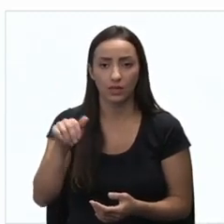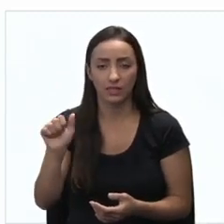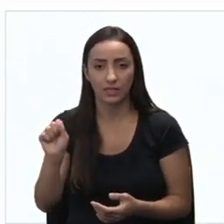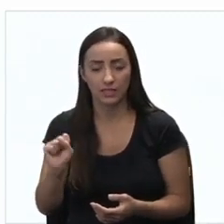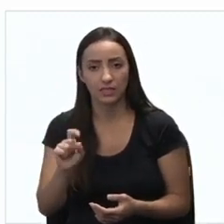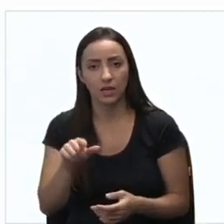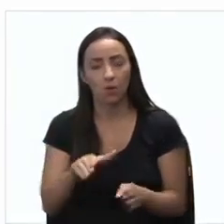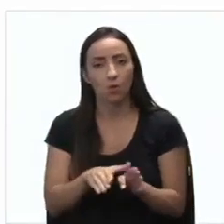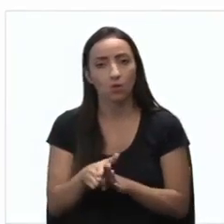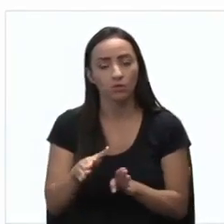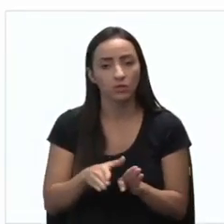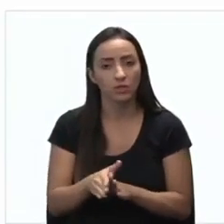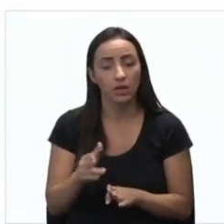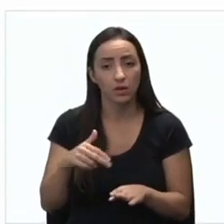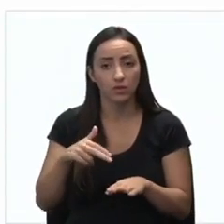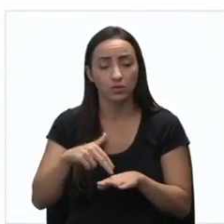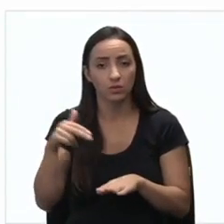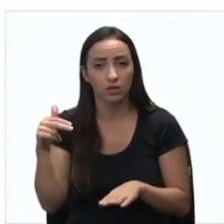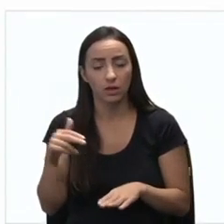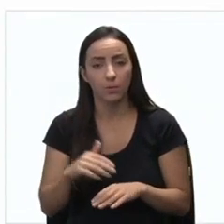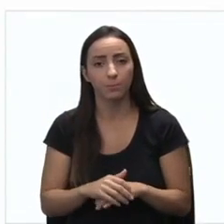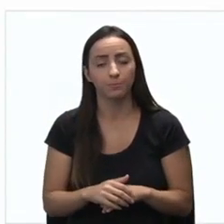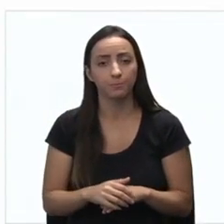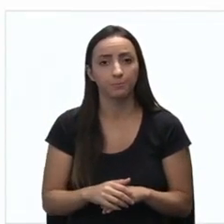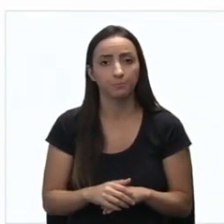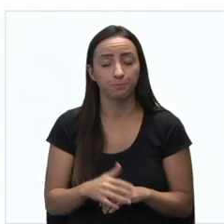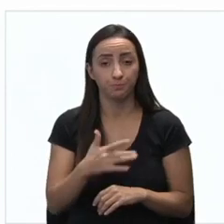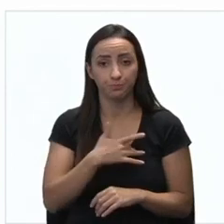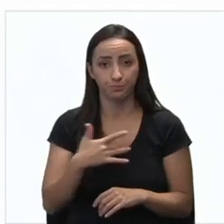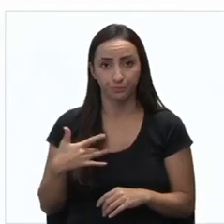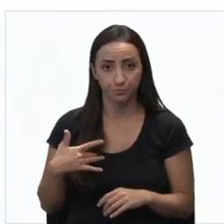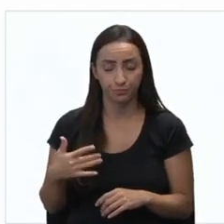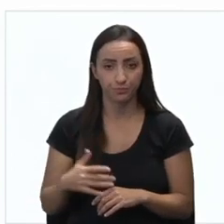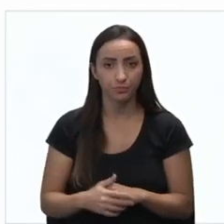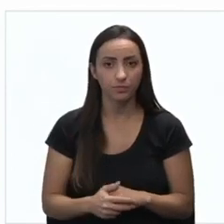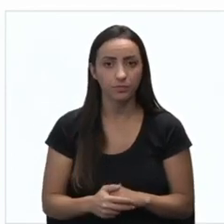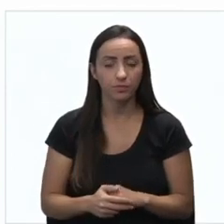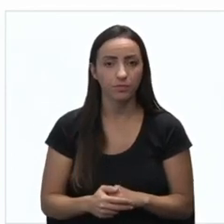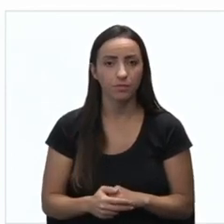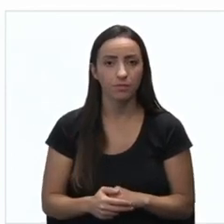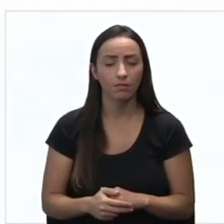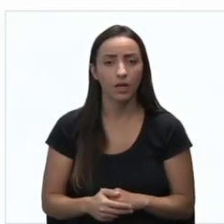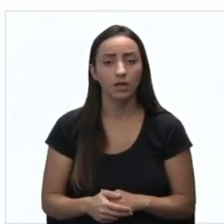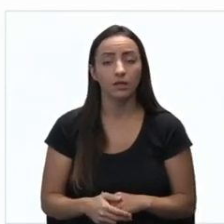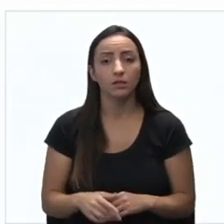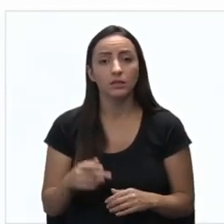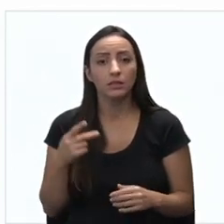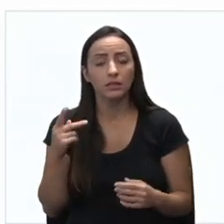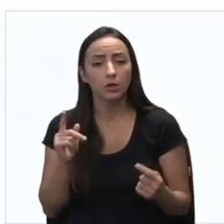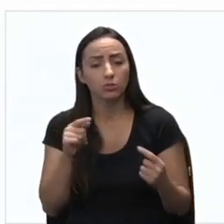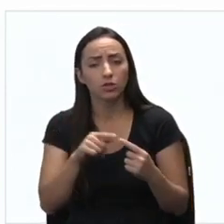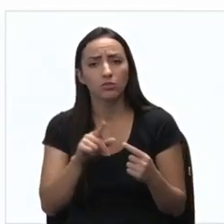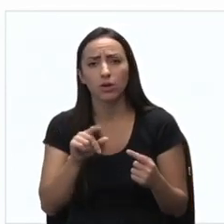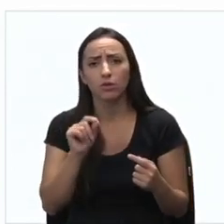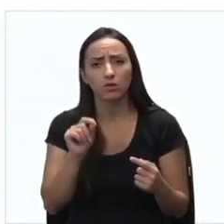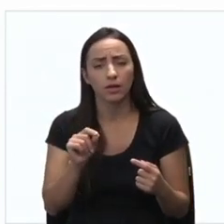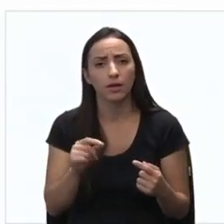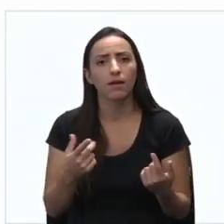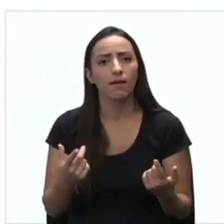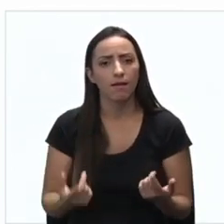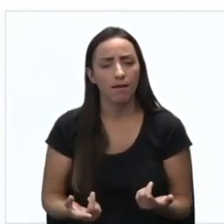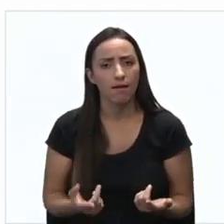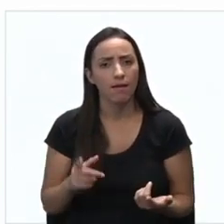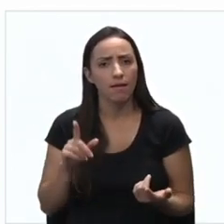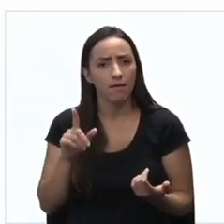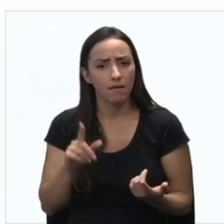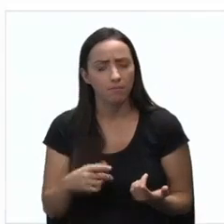o Conselho Nacional de Saúde. Então, ele visava aí lutar pela reforma sanitária